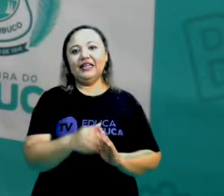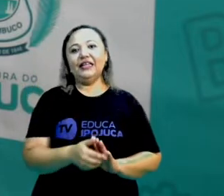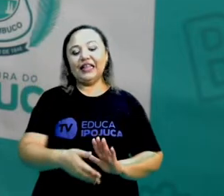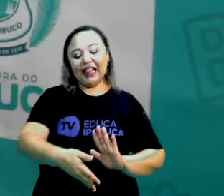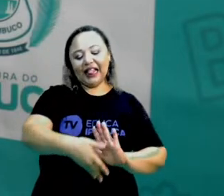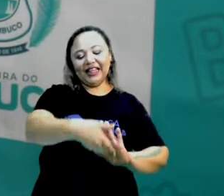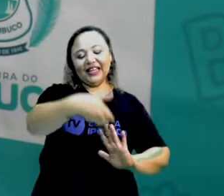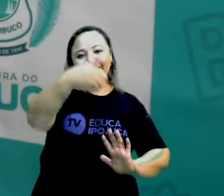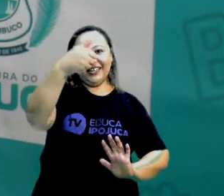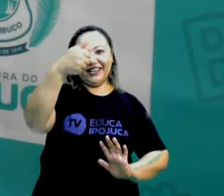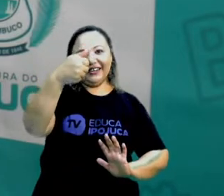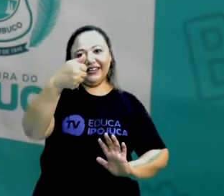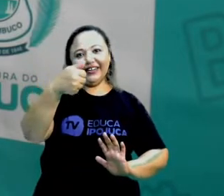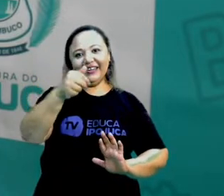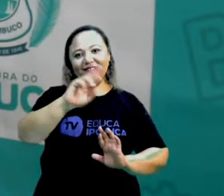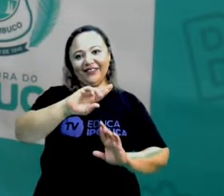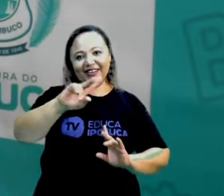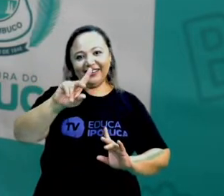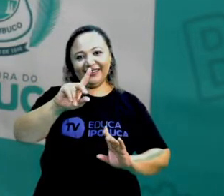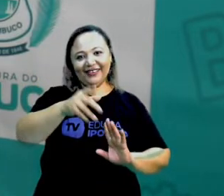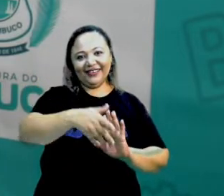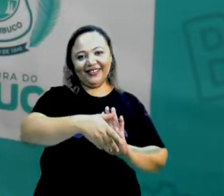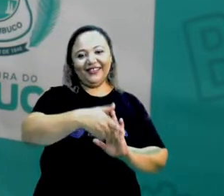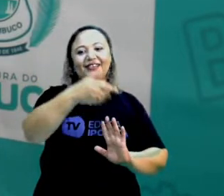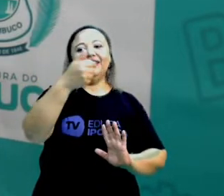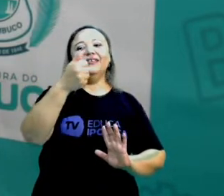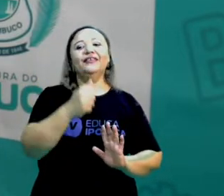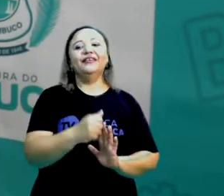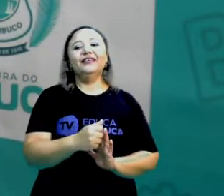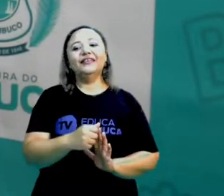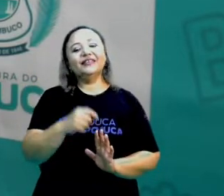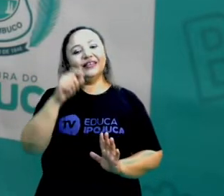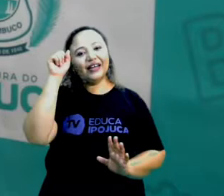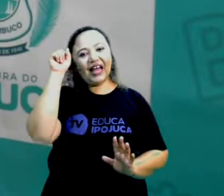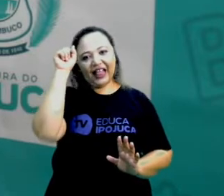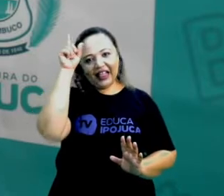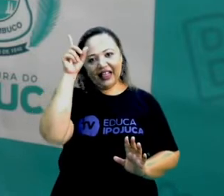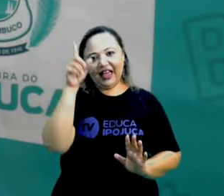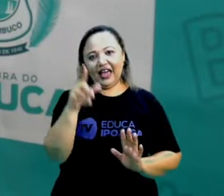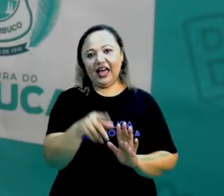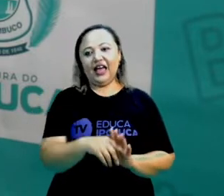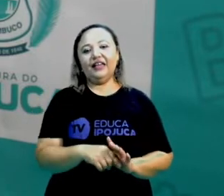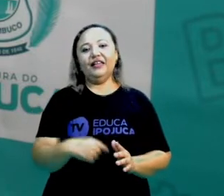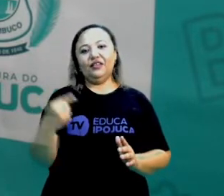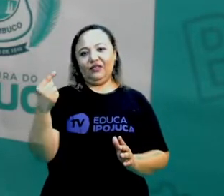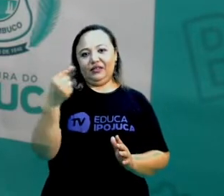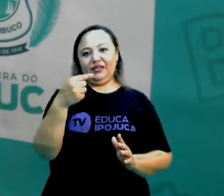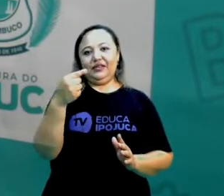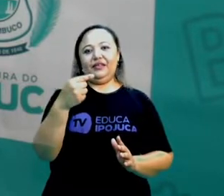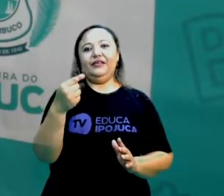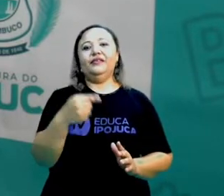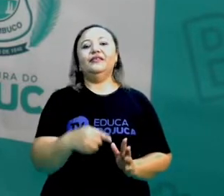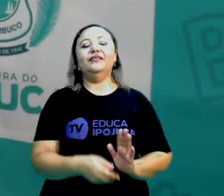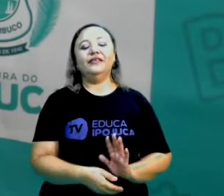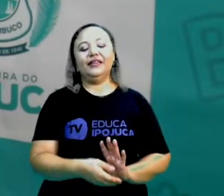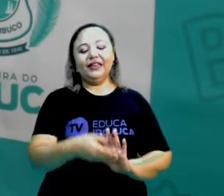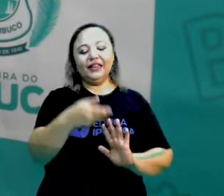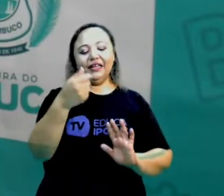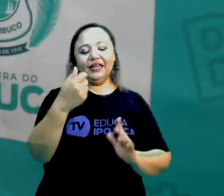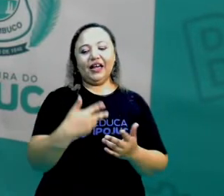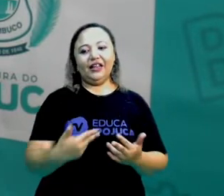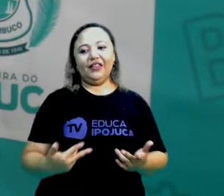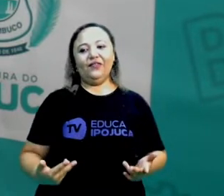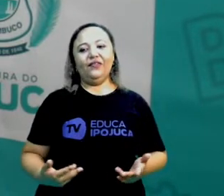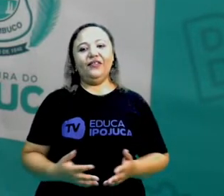de tirar, tá? Então, é essa ideia que a subtração traz para o nosso dia a dia. Então, vamos